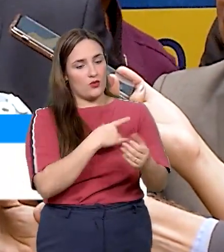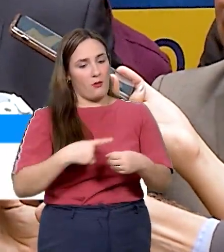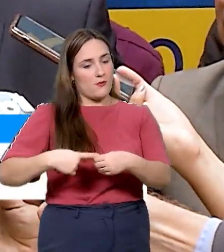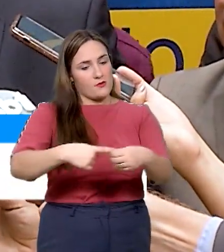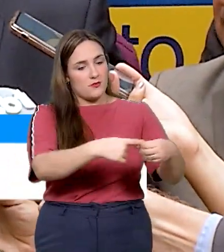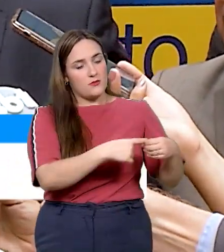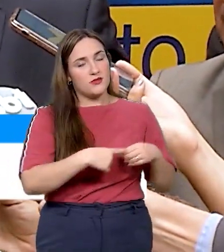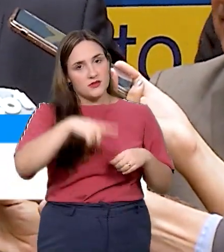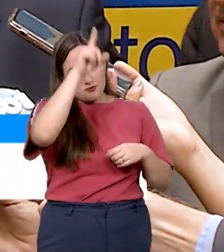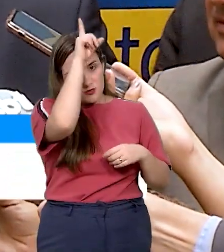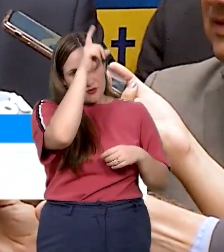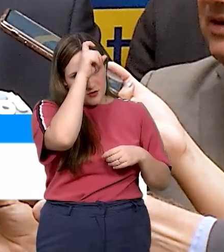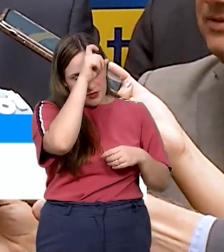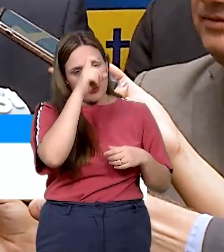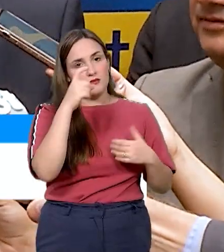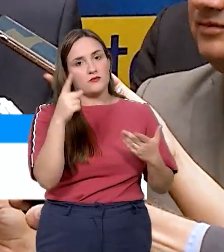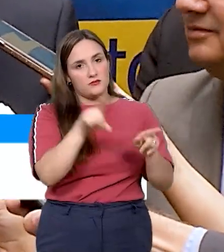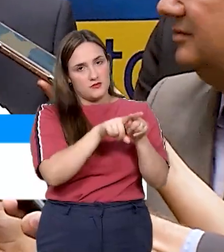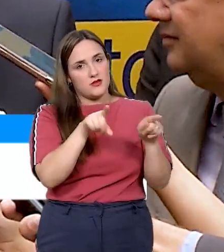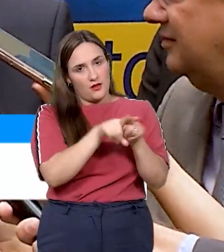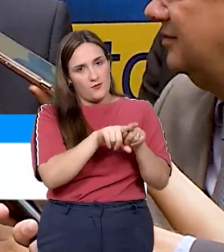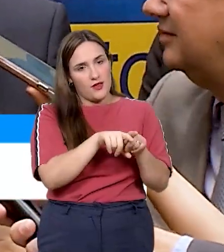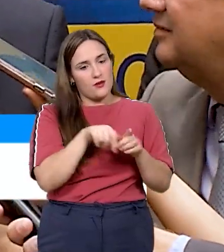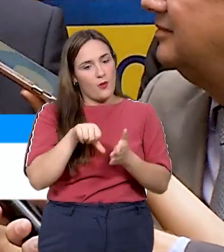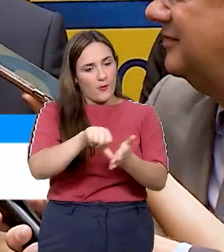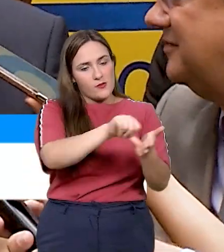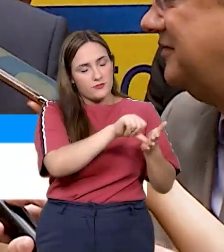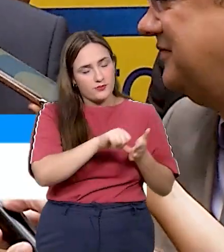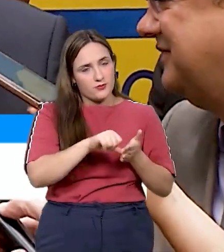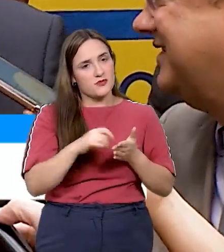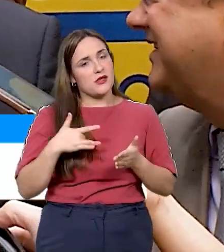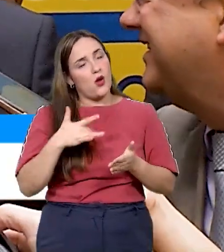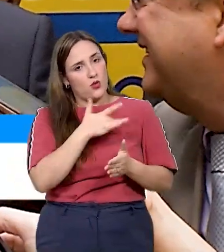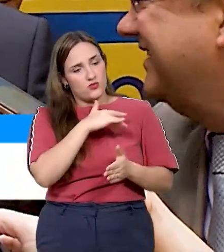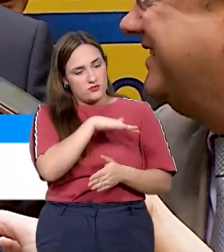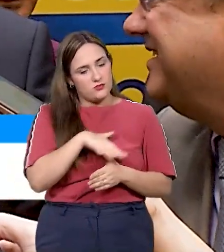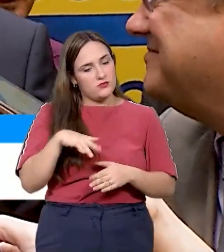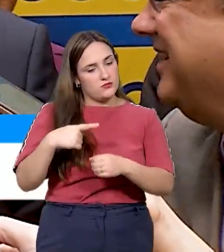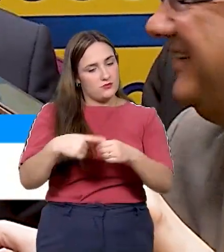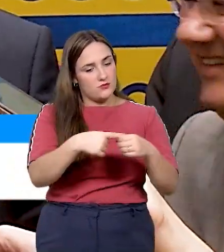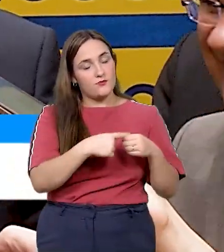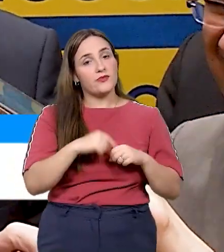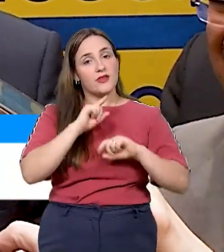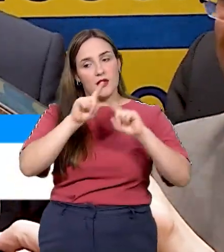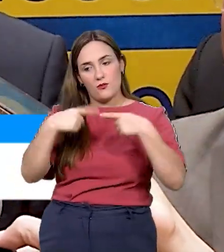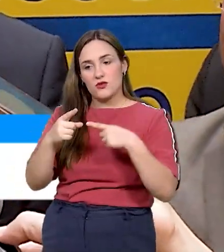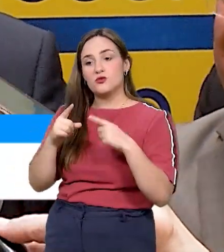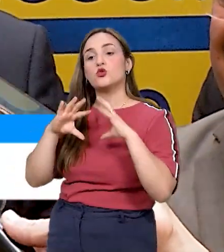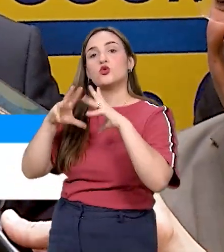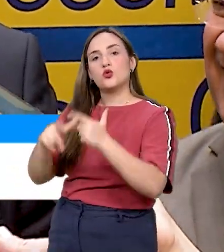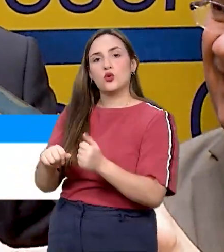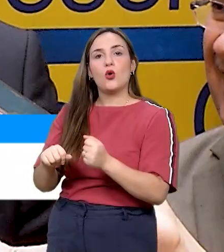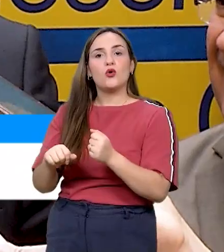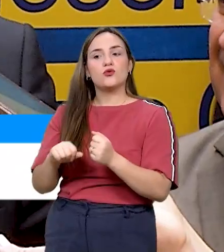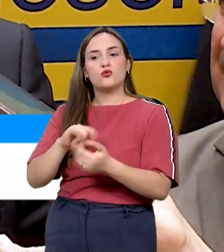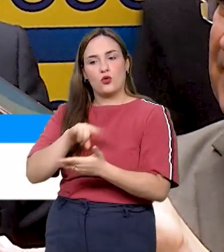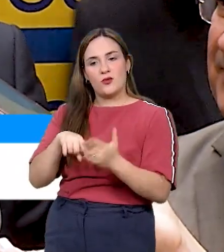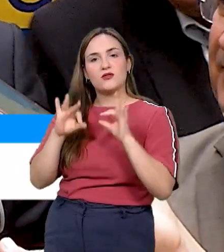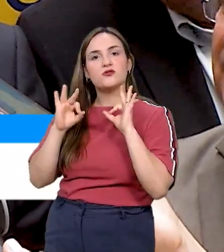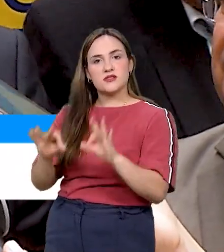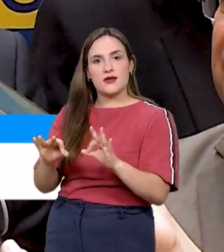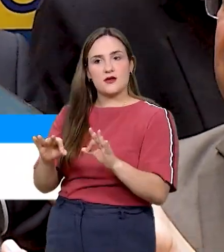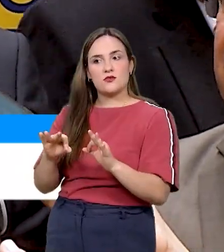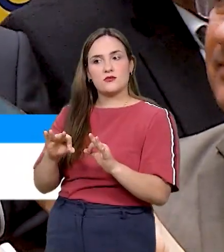dos municípios, dos hospitais, das ações municipais. E, na sequência, todas aquelas que estiverem prontas